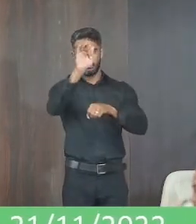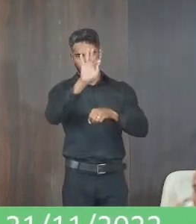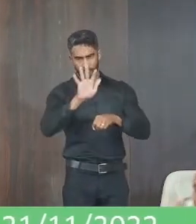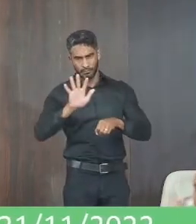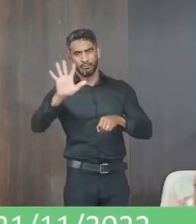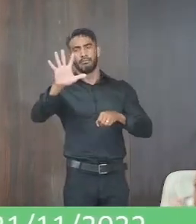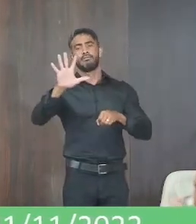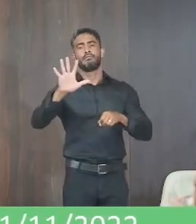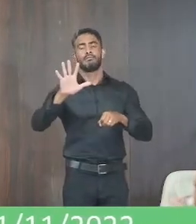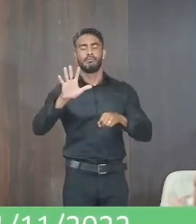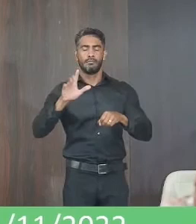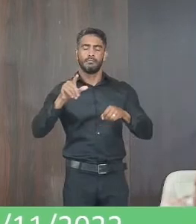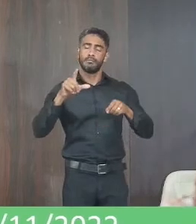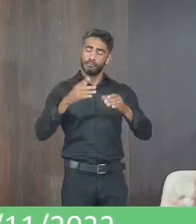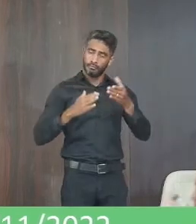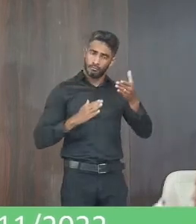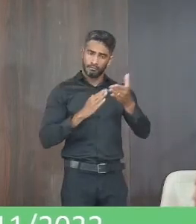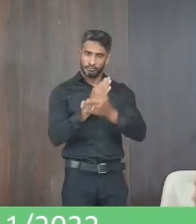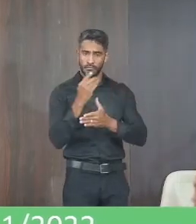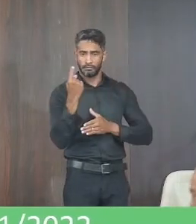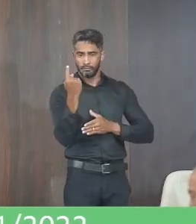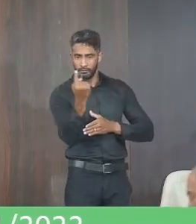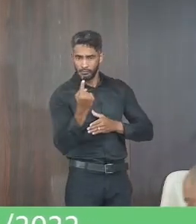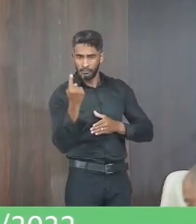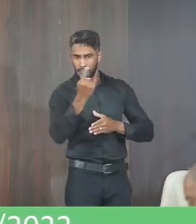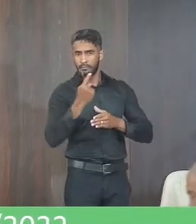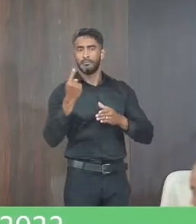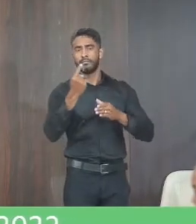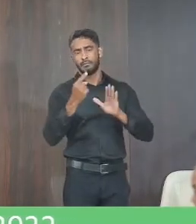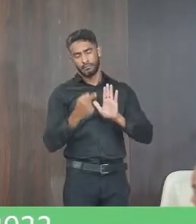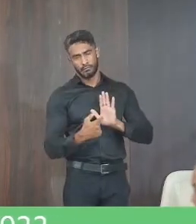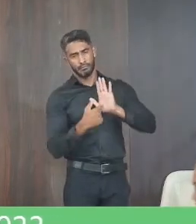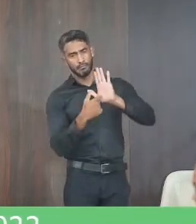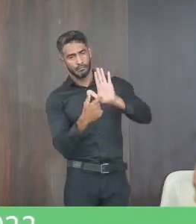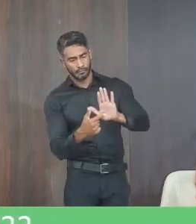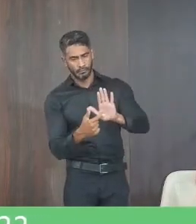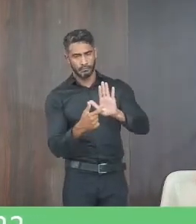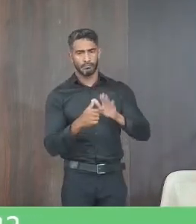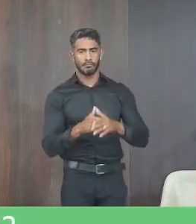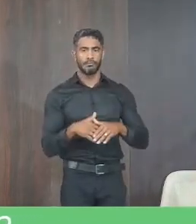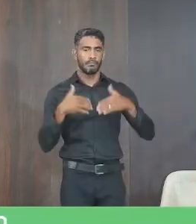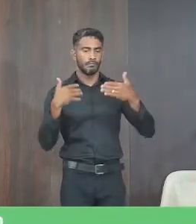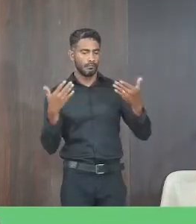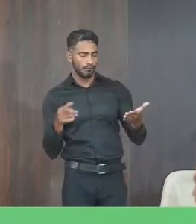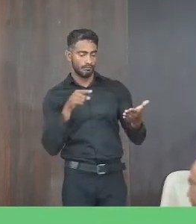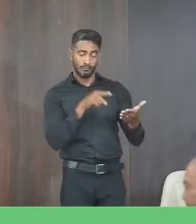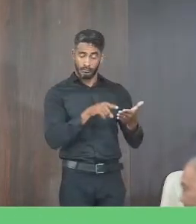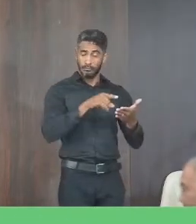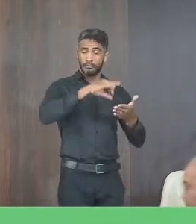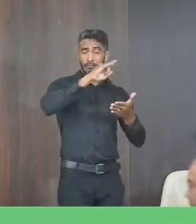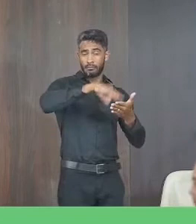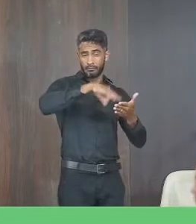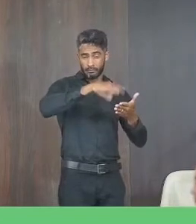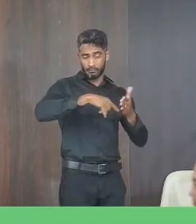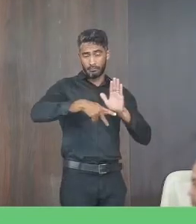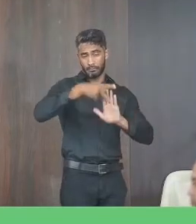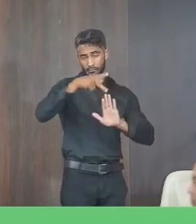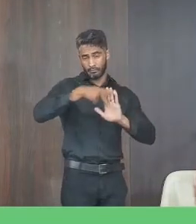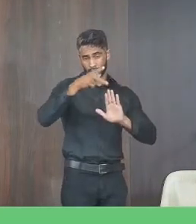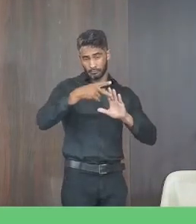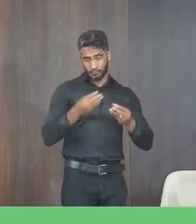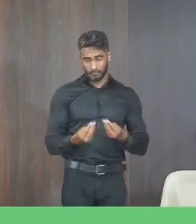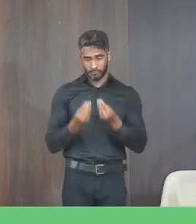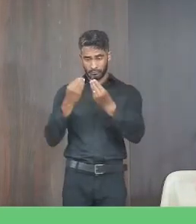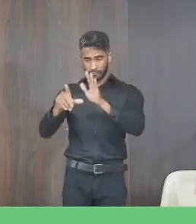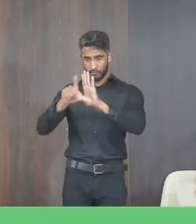e da outras providências e foi aprovado em turno único na forma apresentada vem agora o projeto à